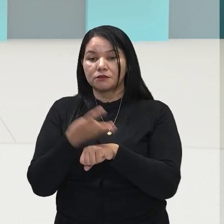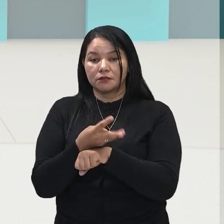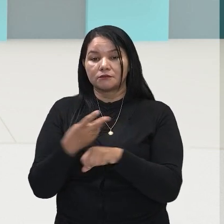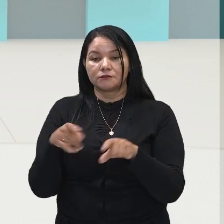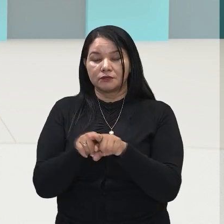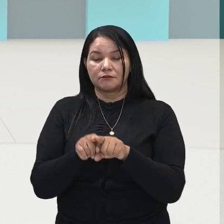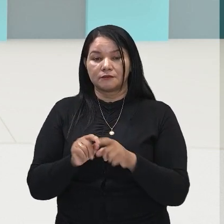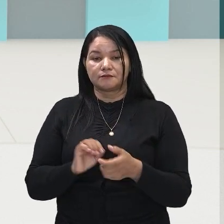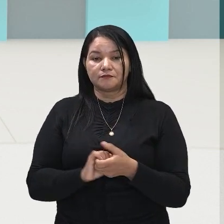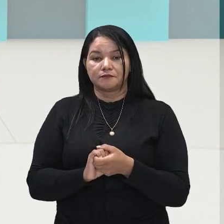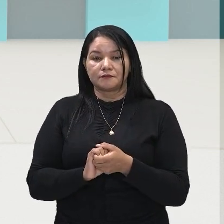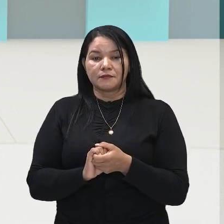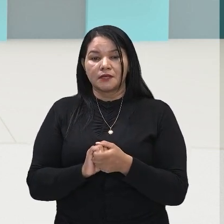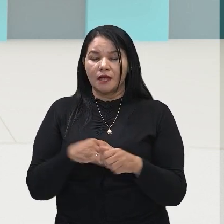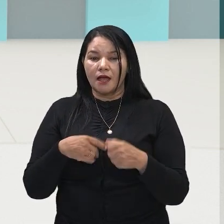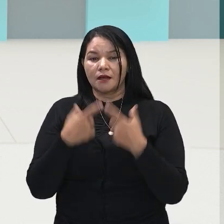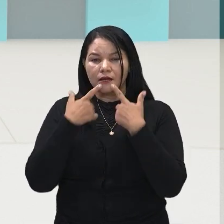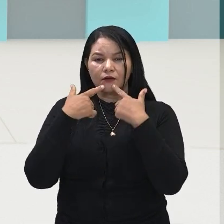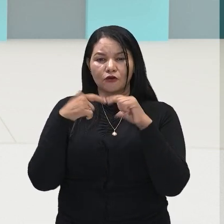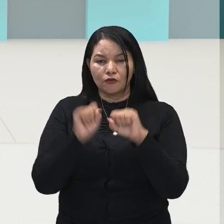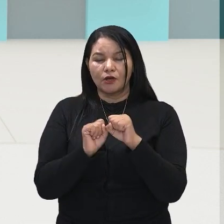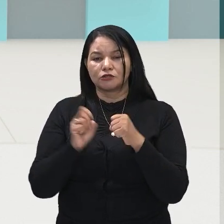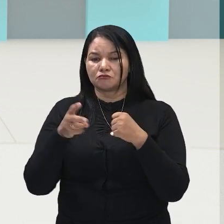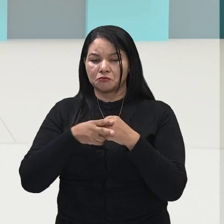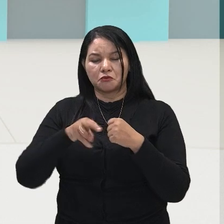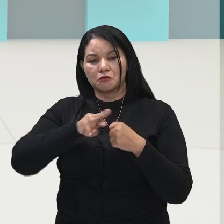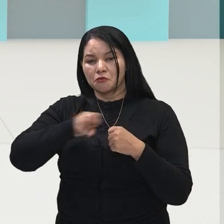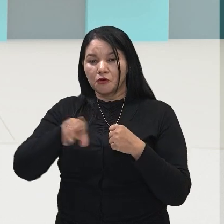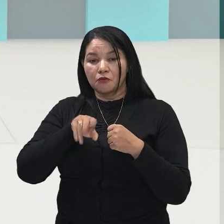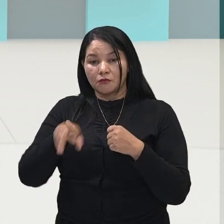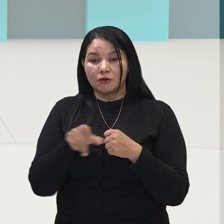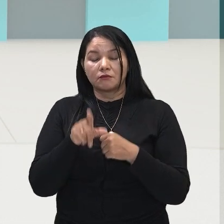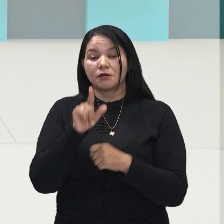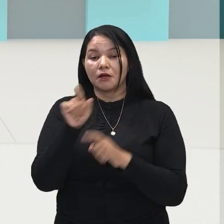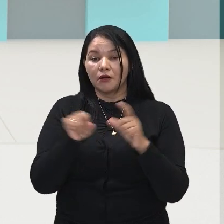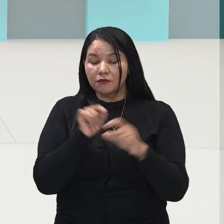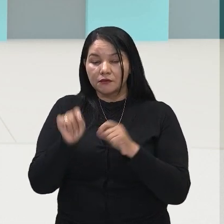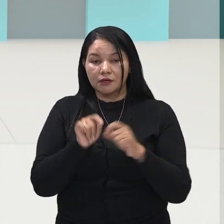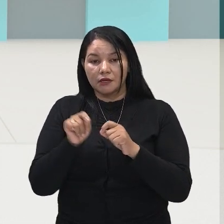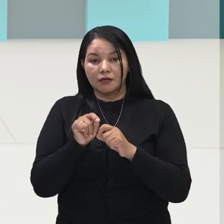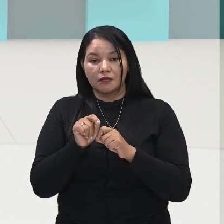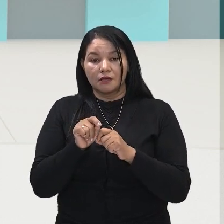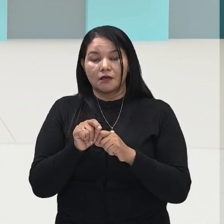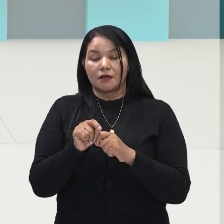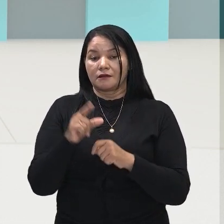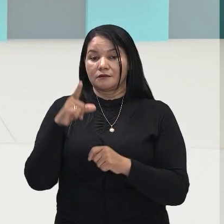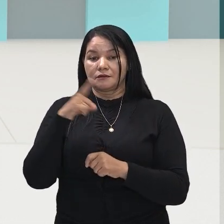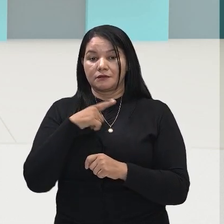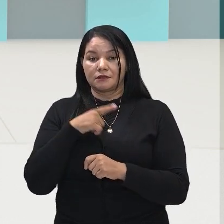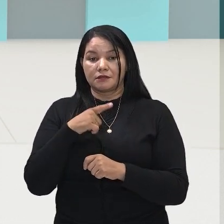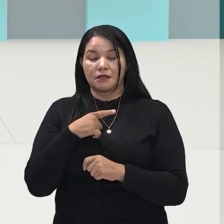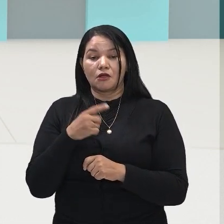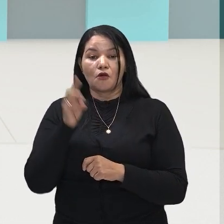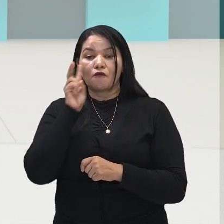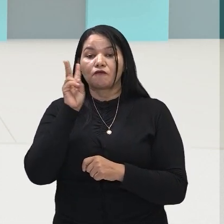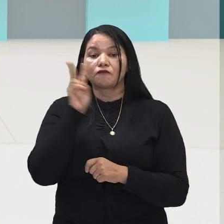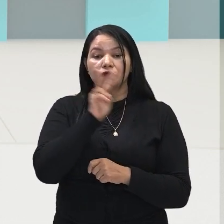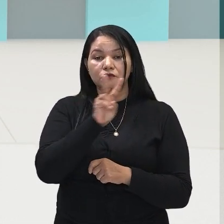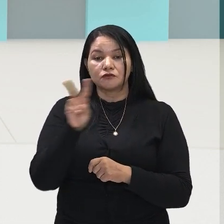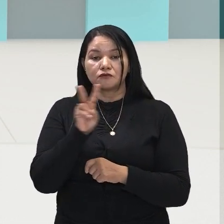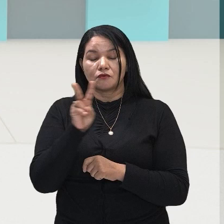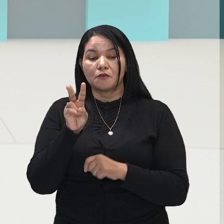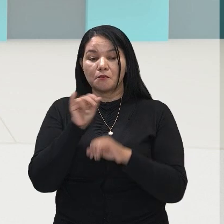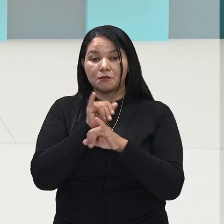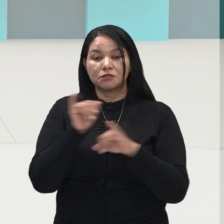da linguagem não verbal, estamos falando daquela que possui uma mensagem visual. Então,